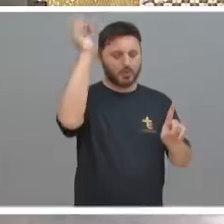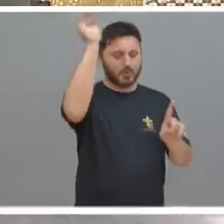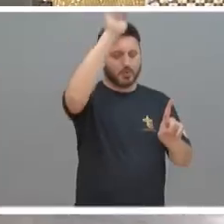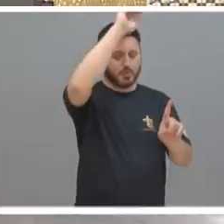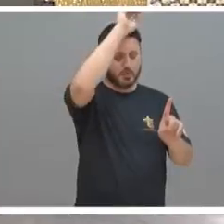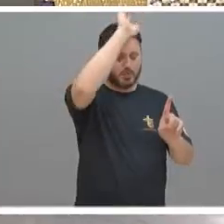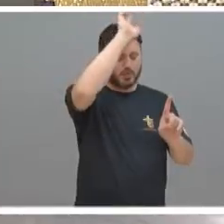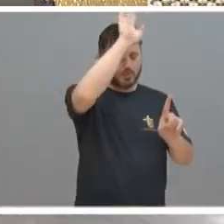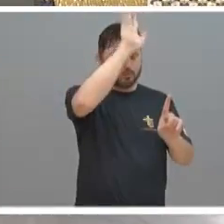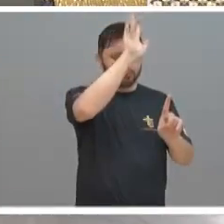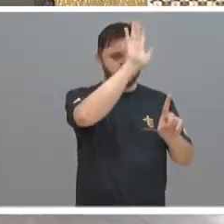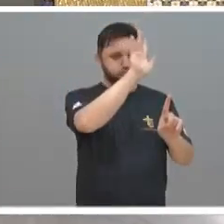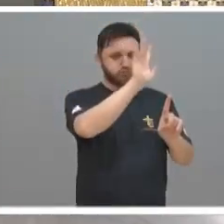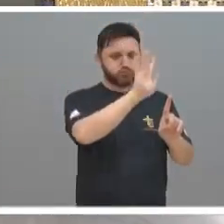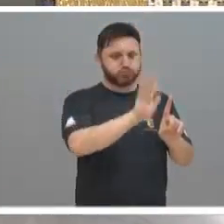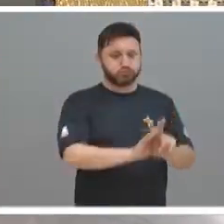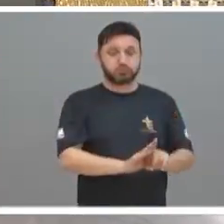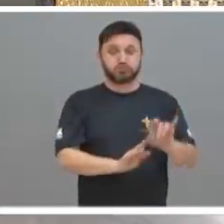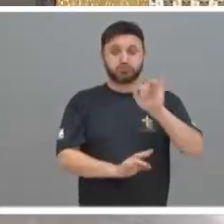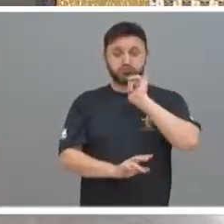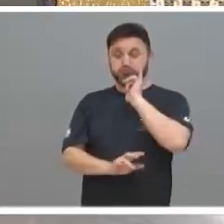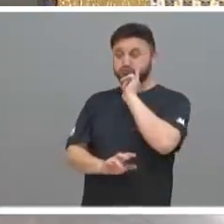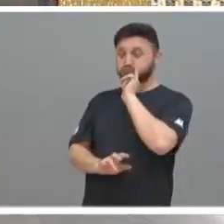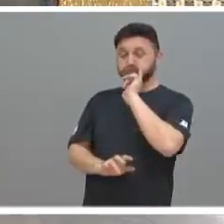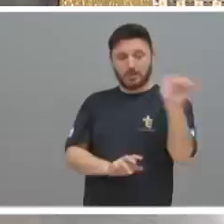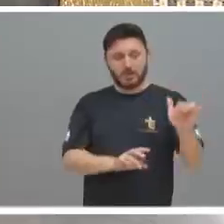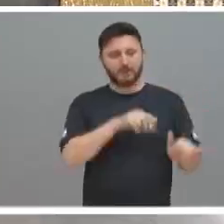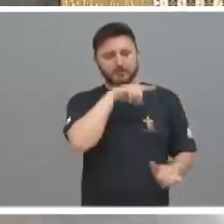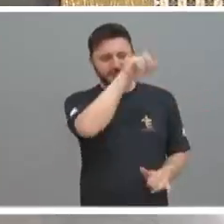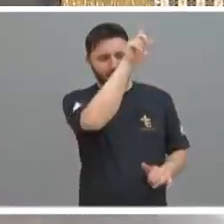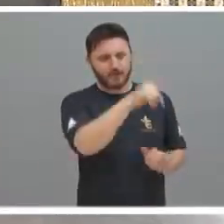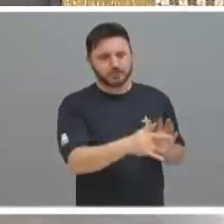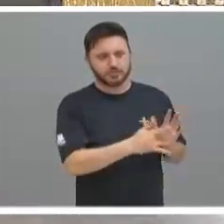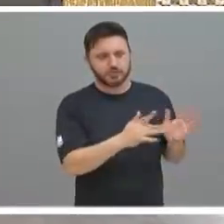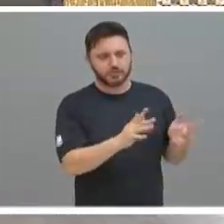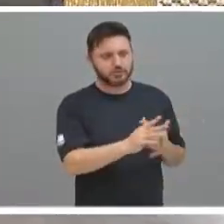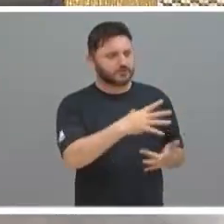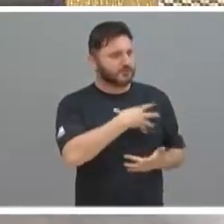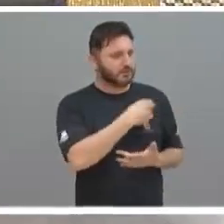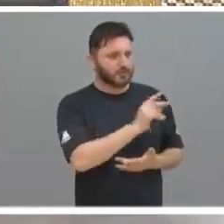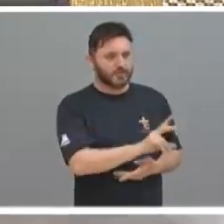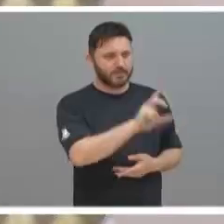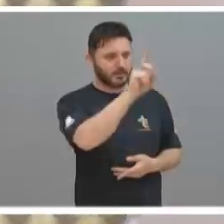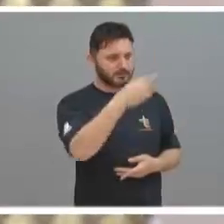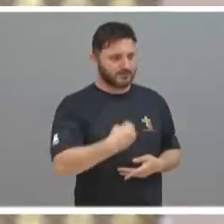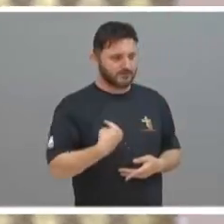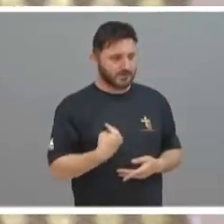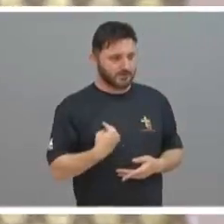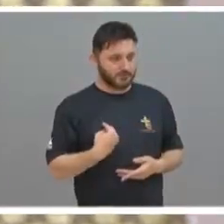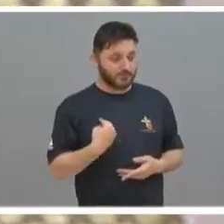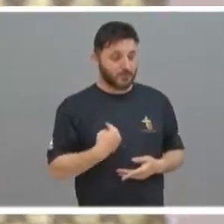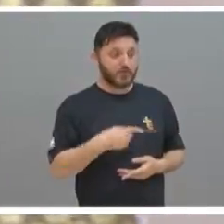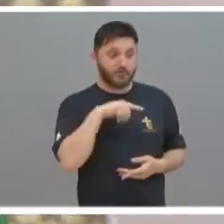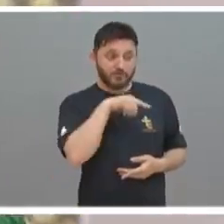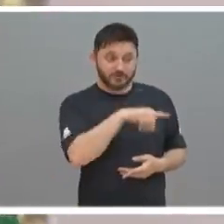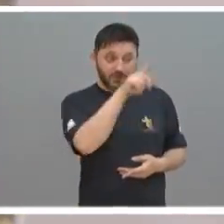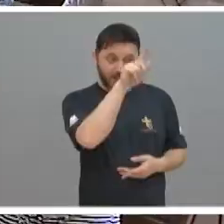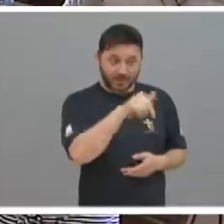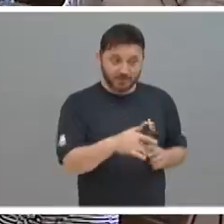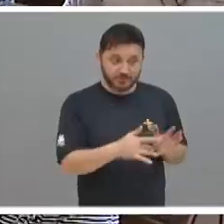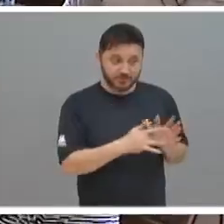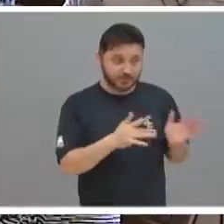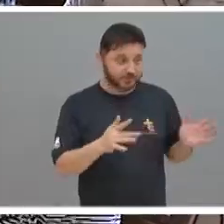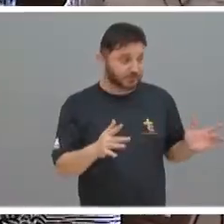és Jesus, tu és o Messias, o Filho do Deus vivo. Repita: Jesus,